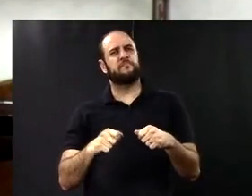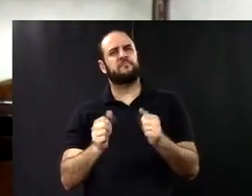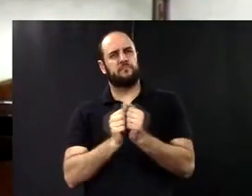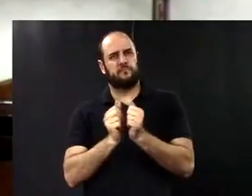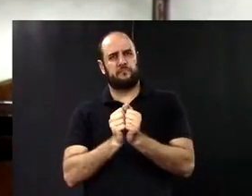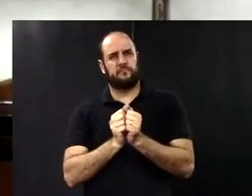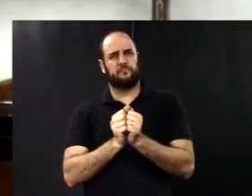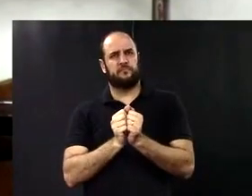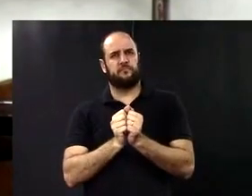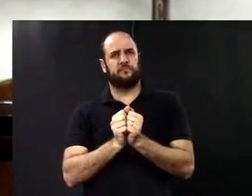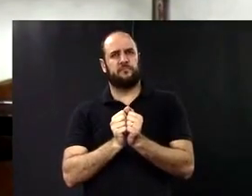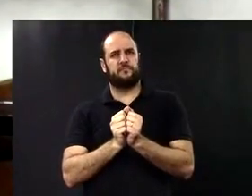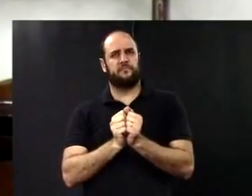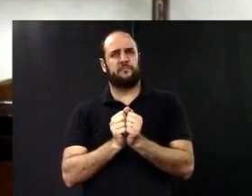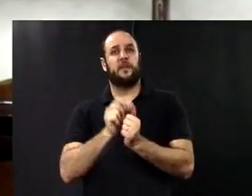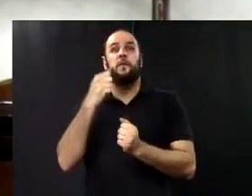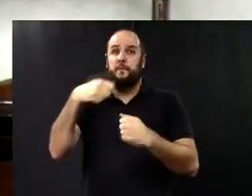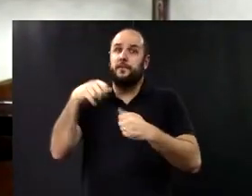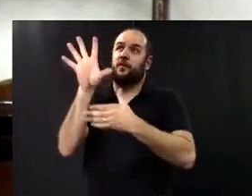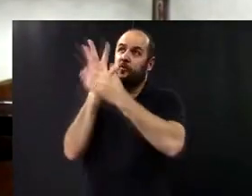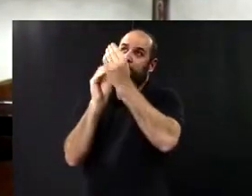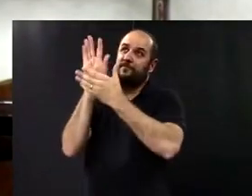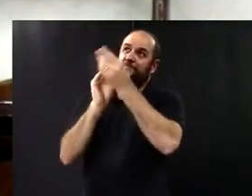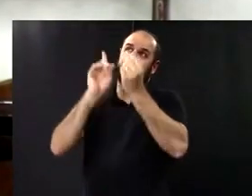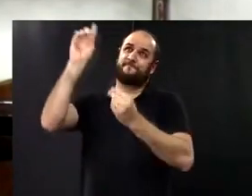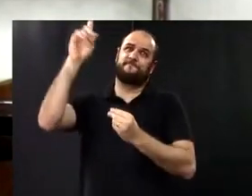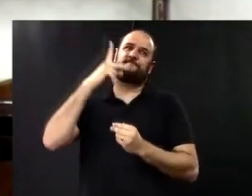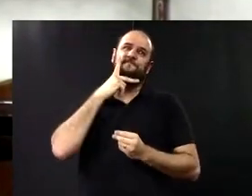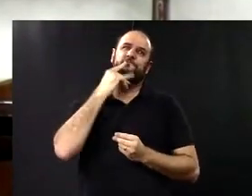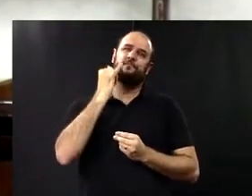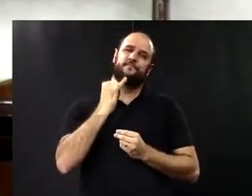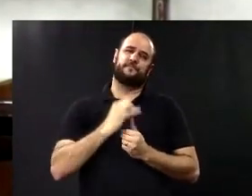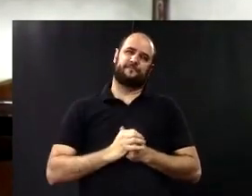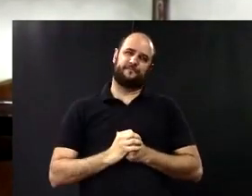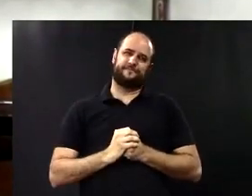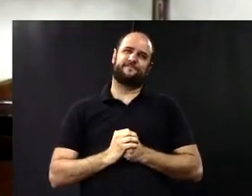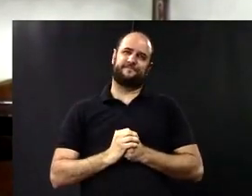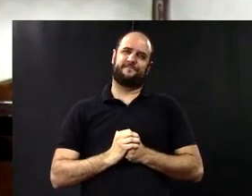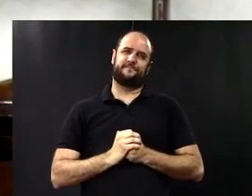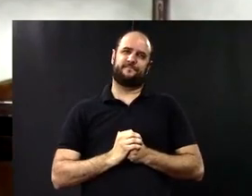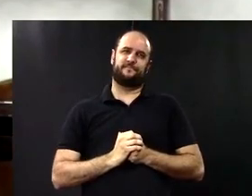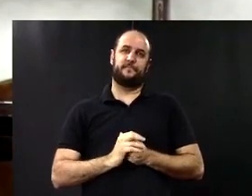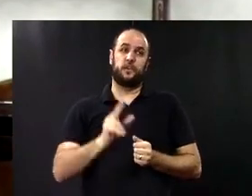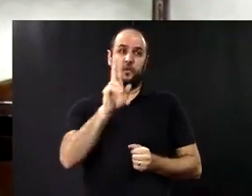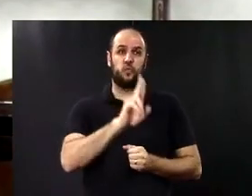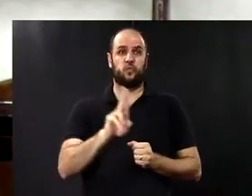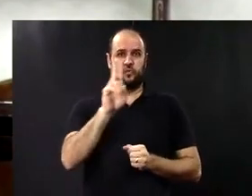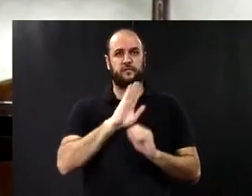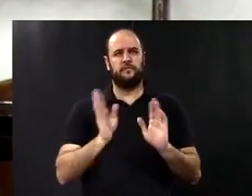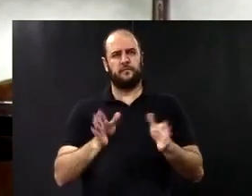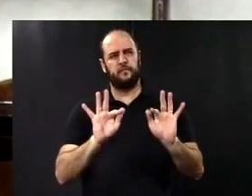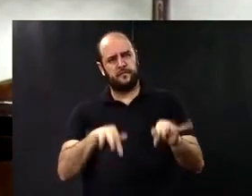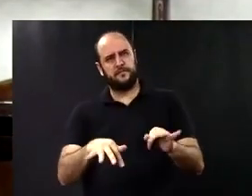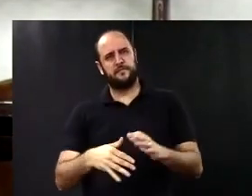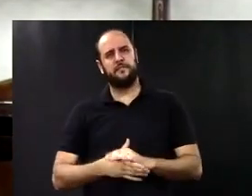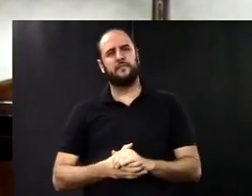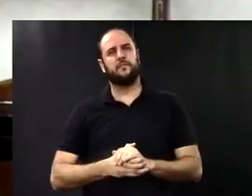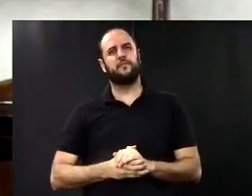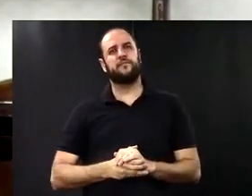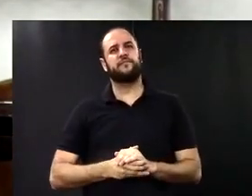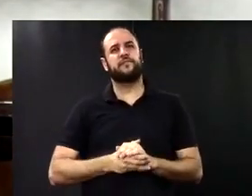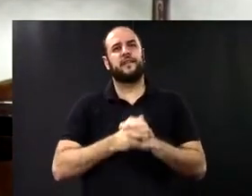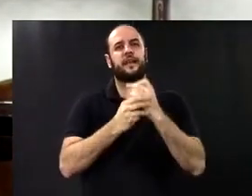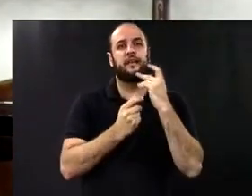dos parâmetros da Escritura. E para aplicar, e assim nós encerramos, quero dizer